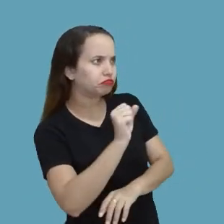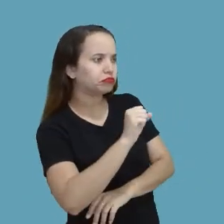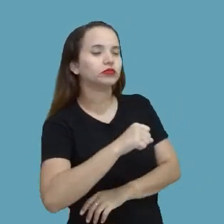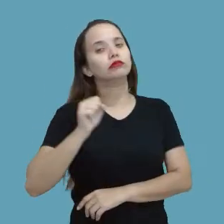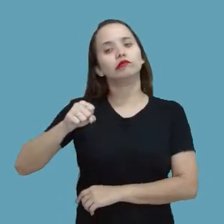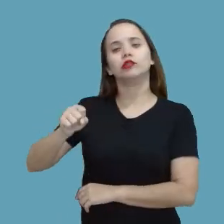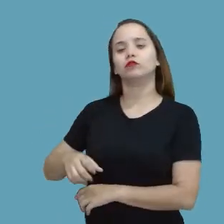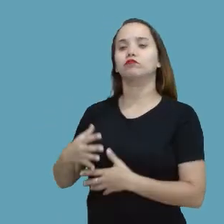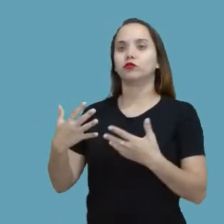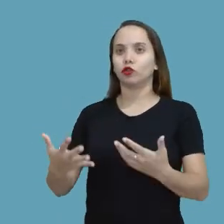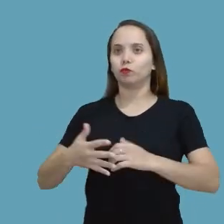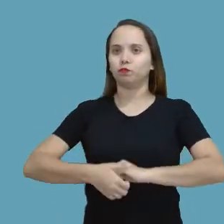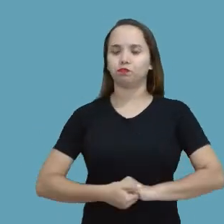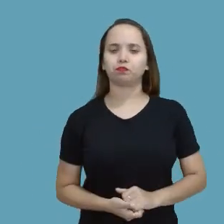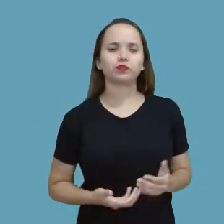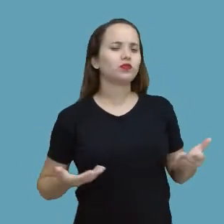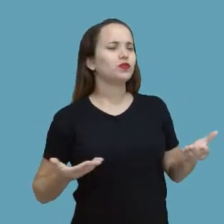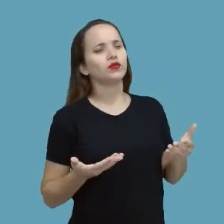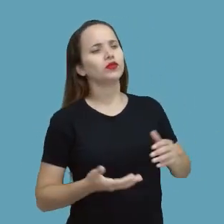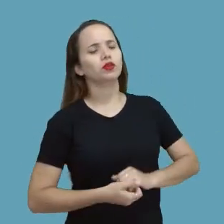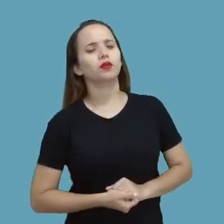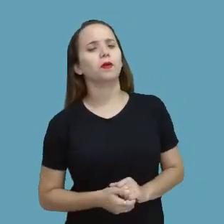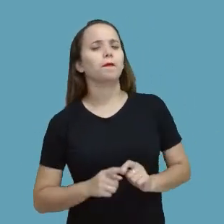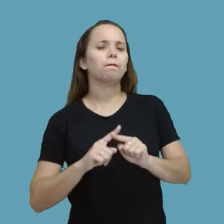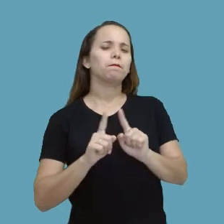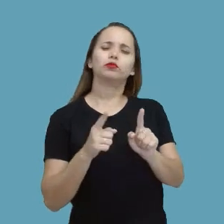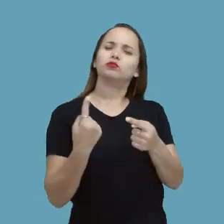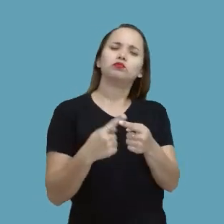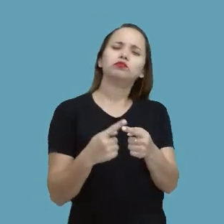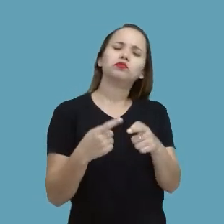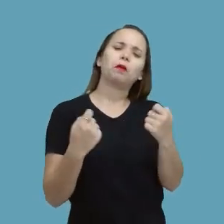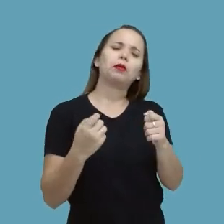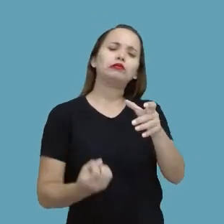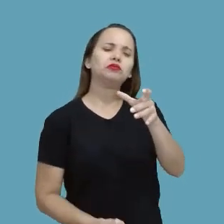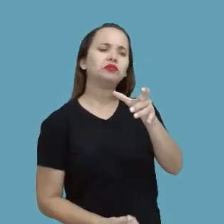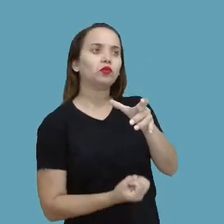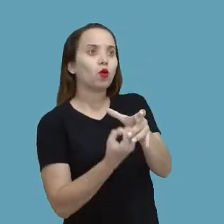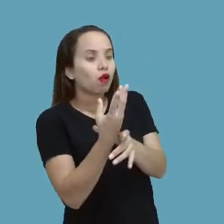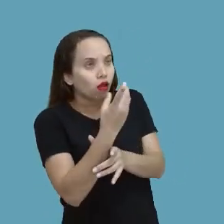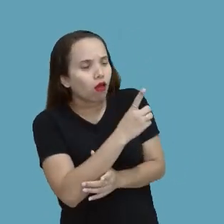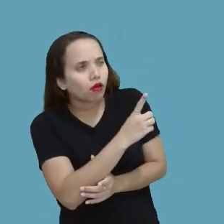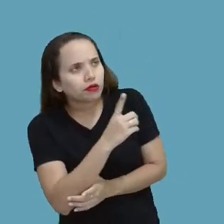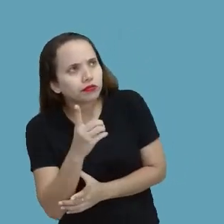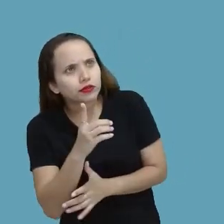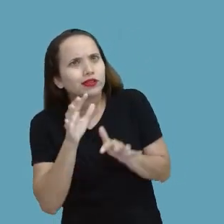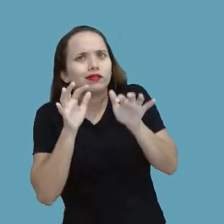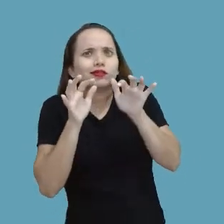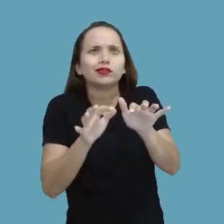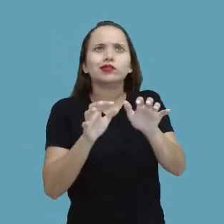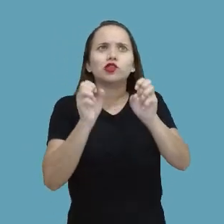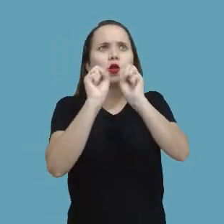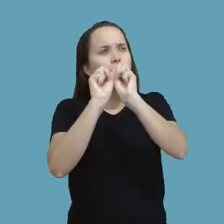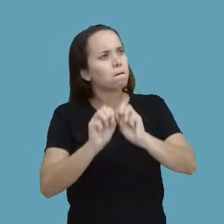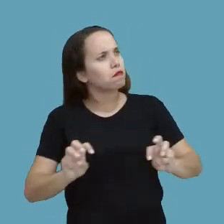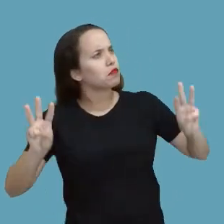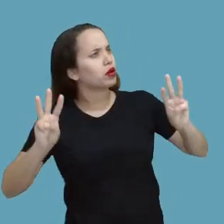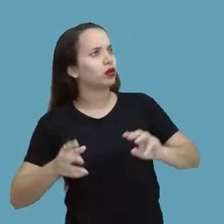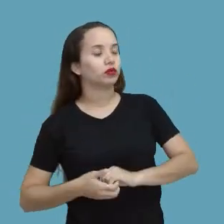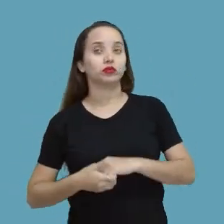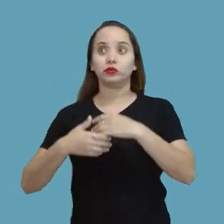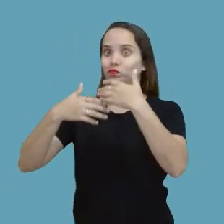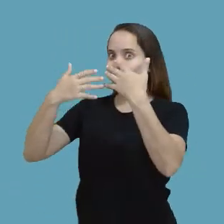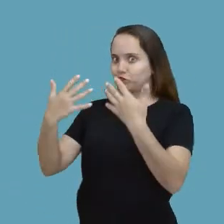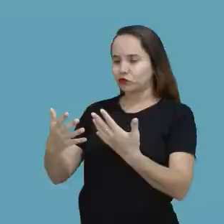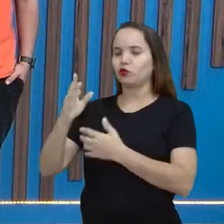vamos lá. E aí, por que foi preciso a criação de uma data como essa pela ONU, gente? Dentro do que eu falei, né,